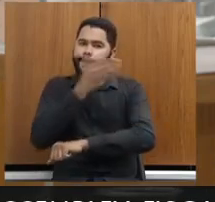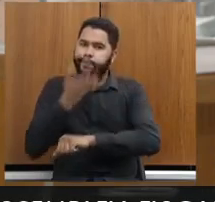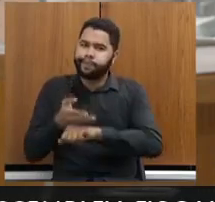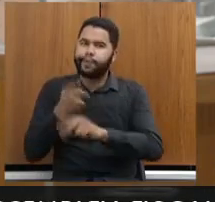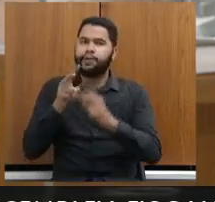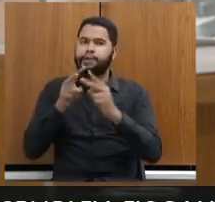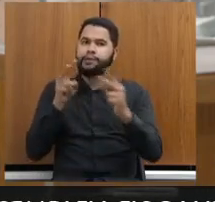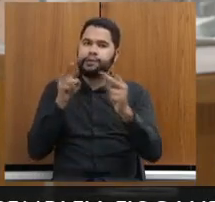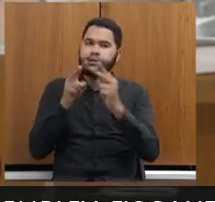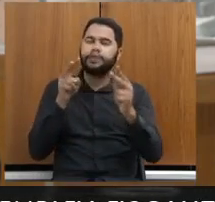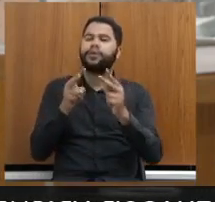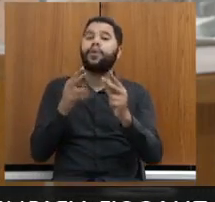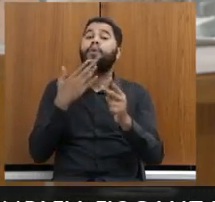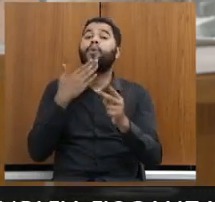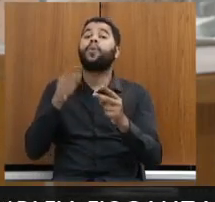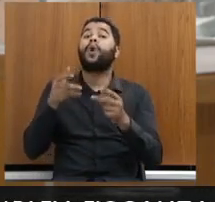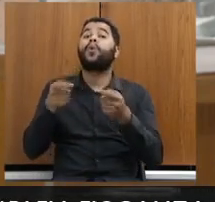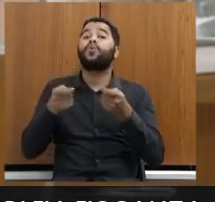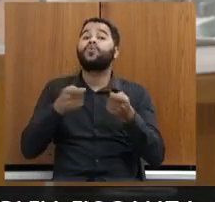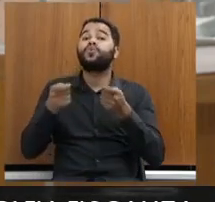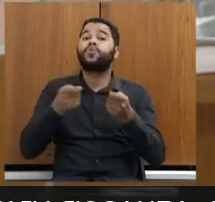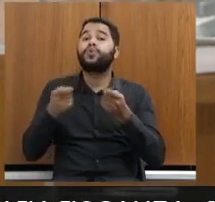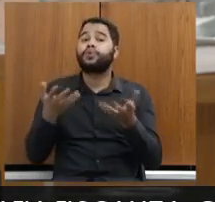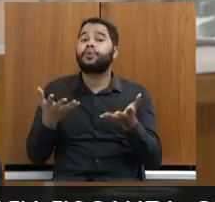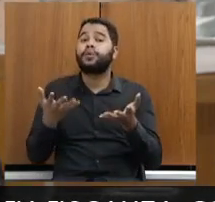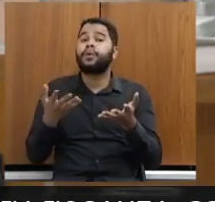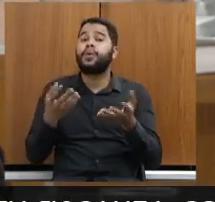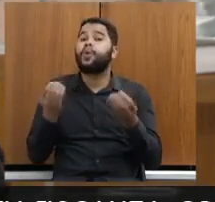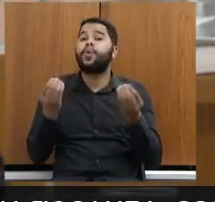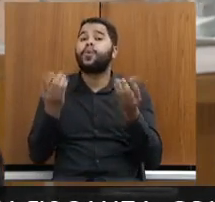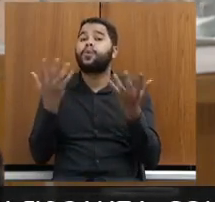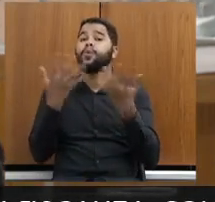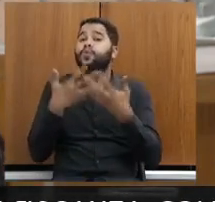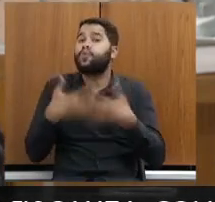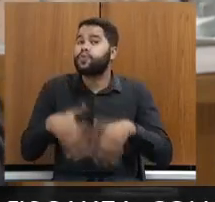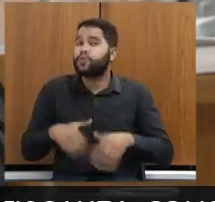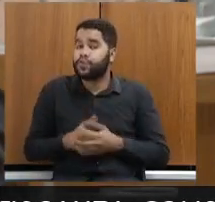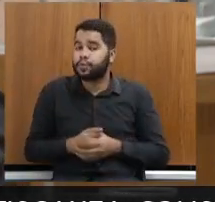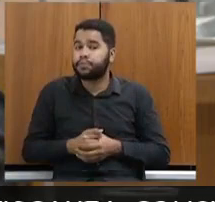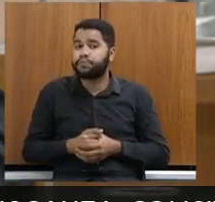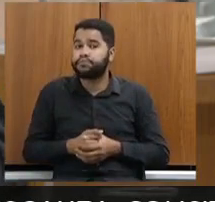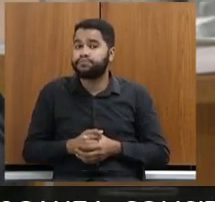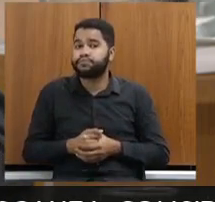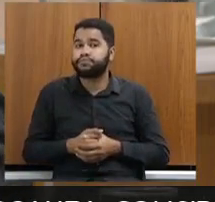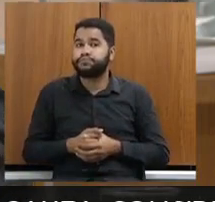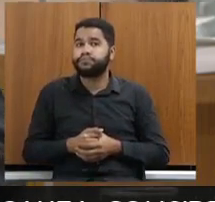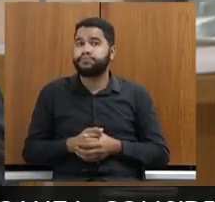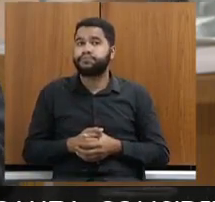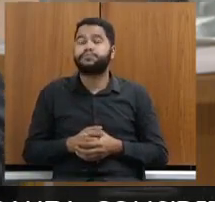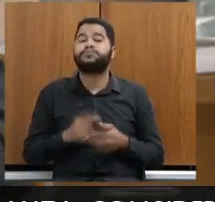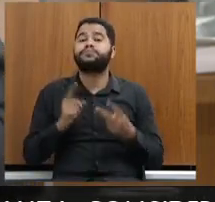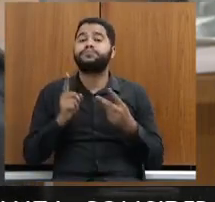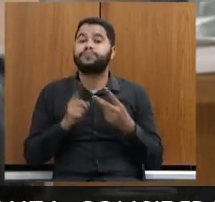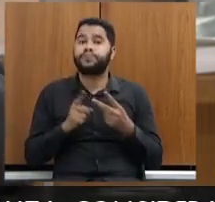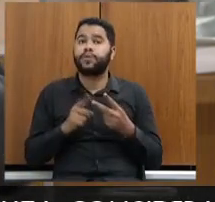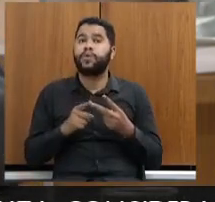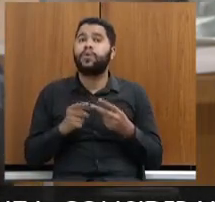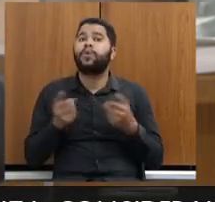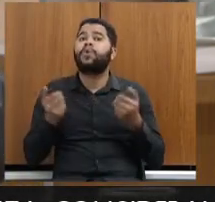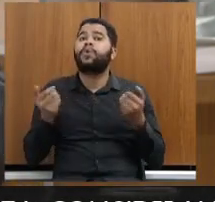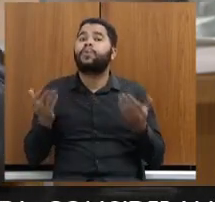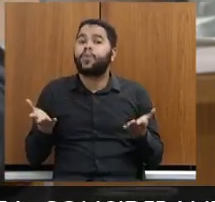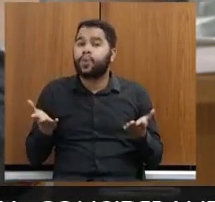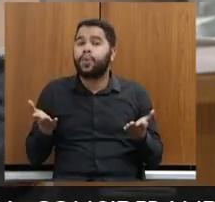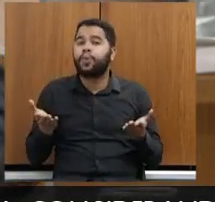pela qual gestão para saber como é que tá funcionando este plantão digital segundo qual